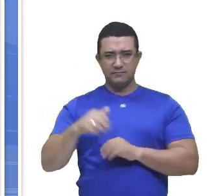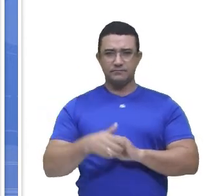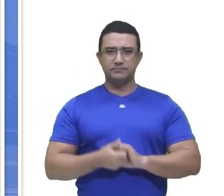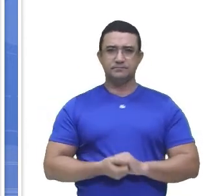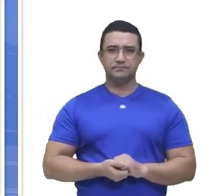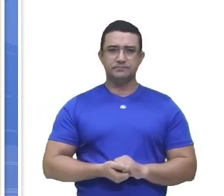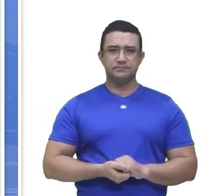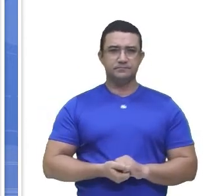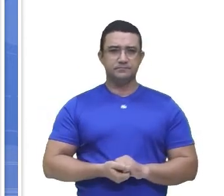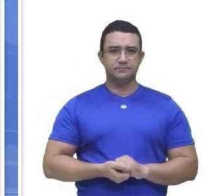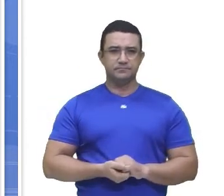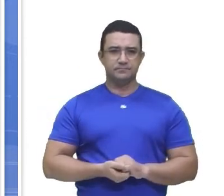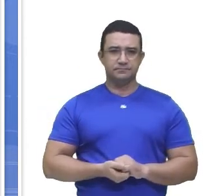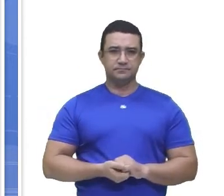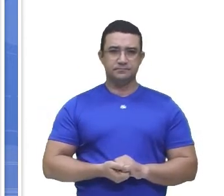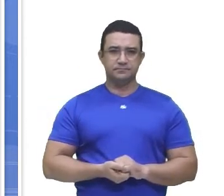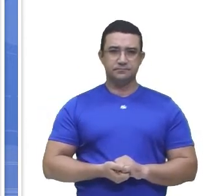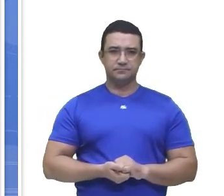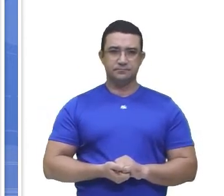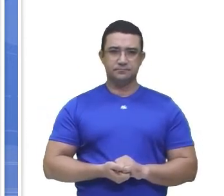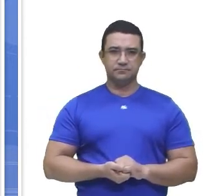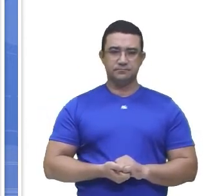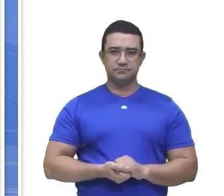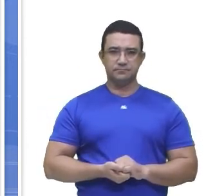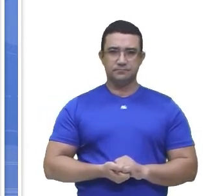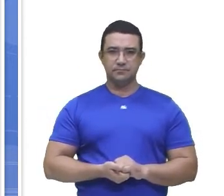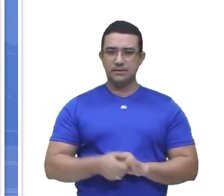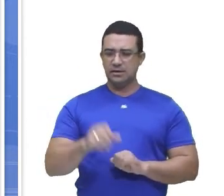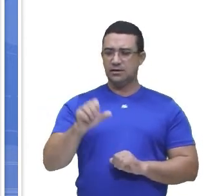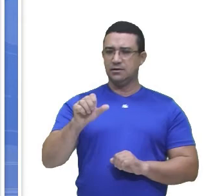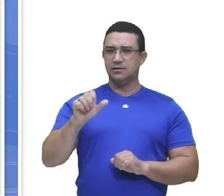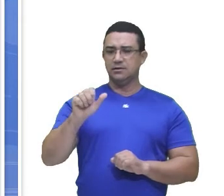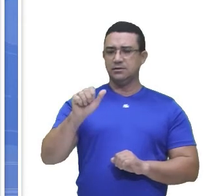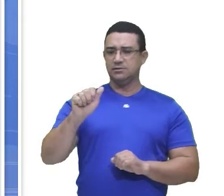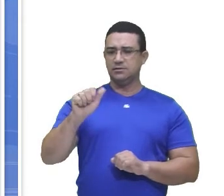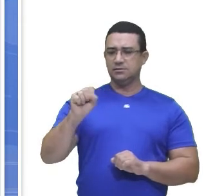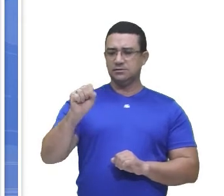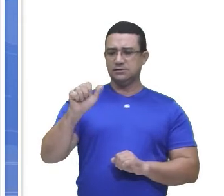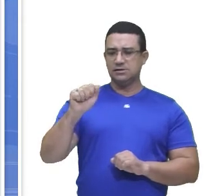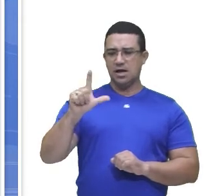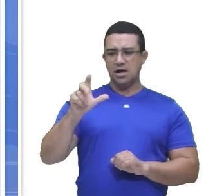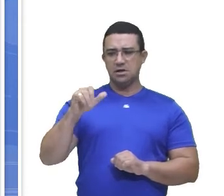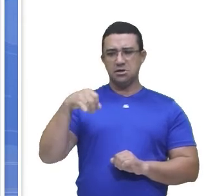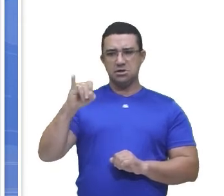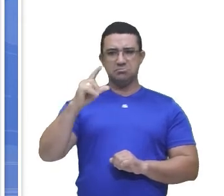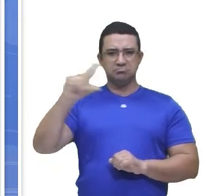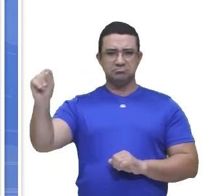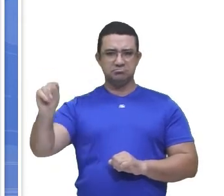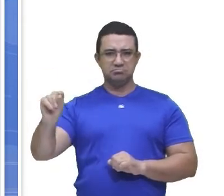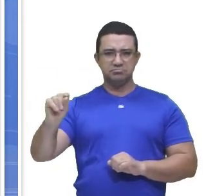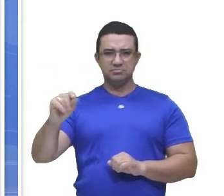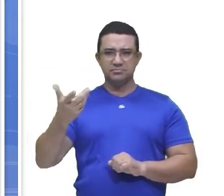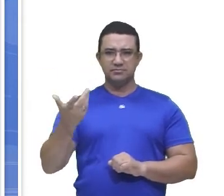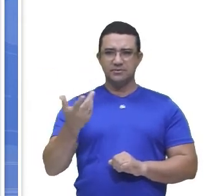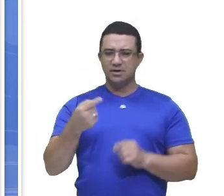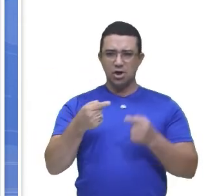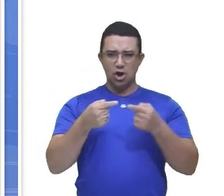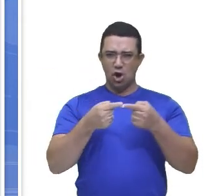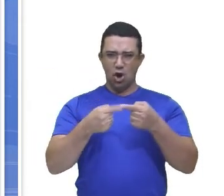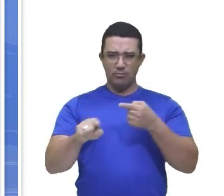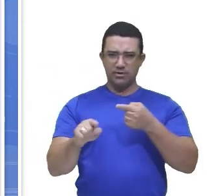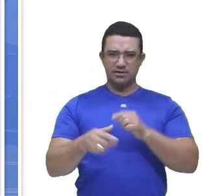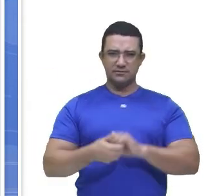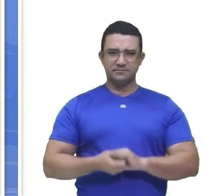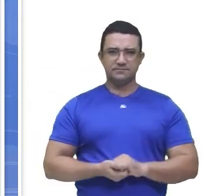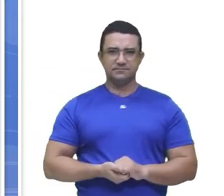Amanhã, a tônica é nhã, mas sali, a tônica li, saí, a tônica i, aí já não combina, aí